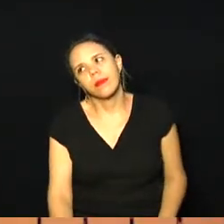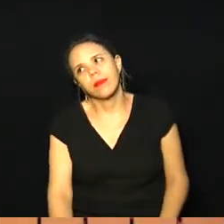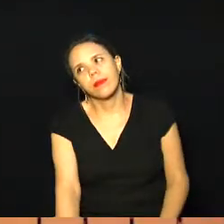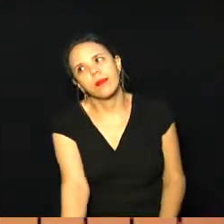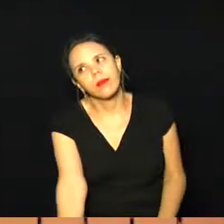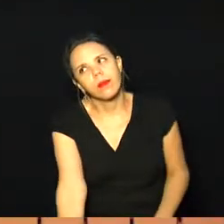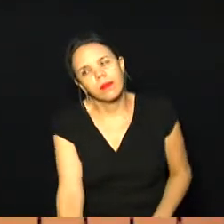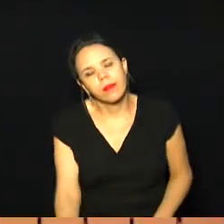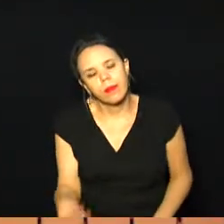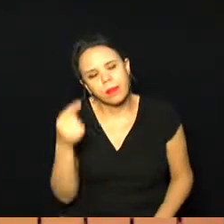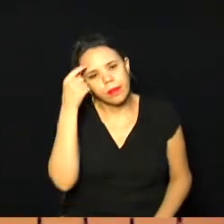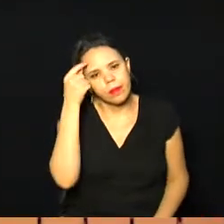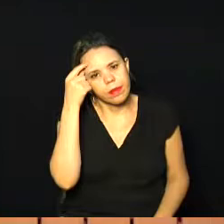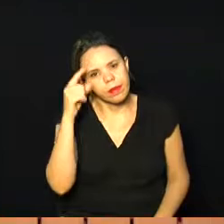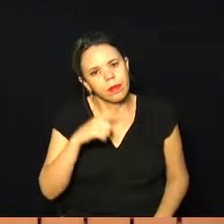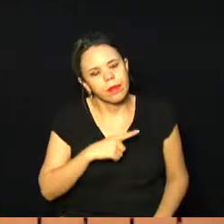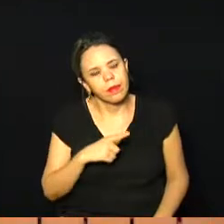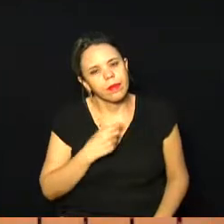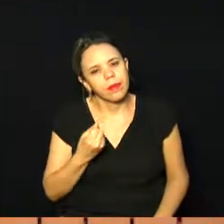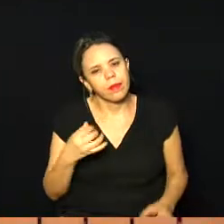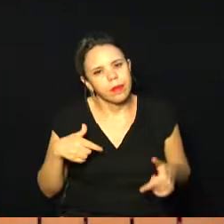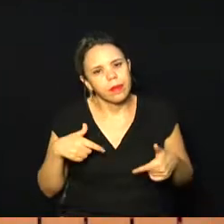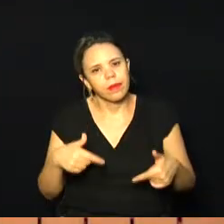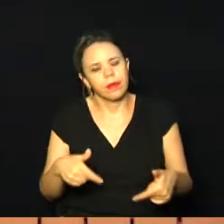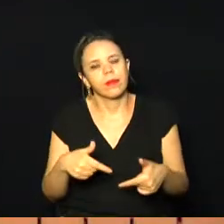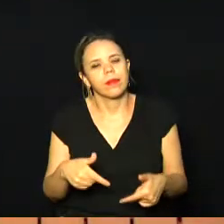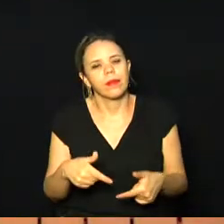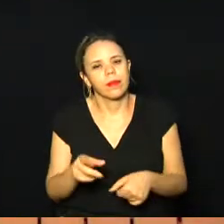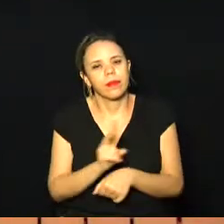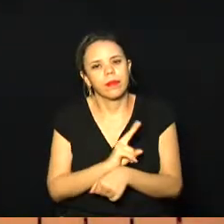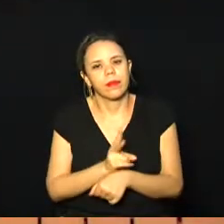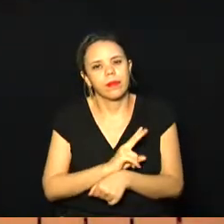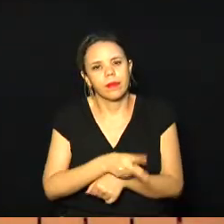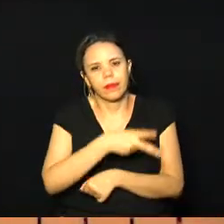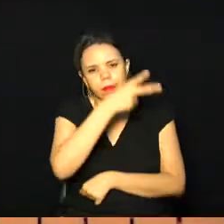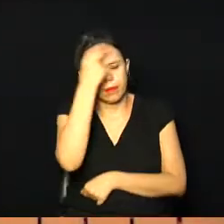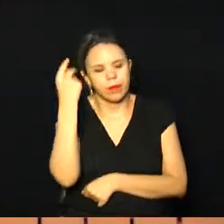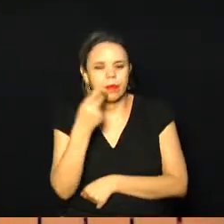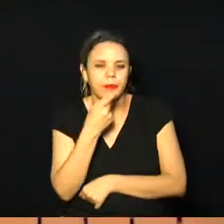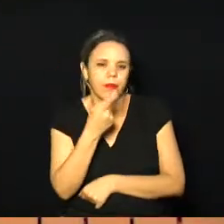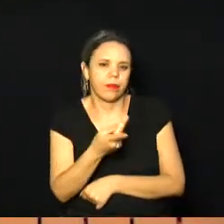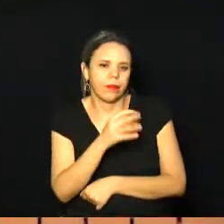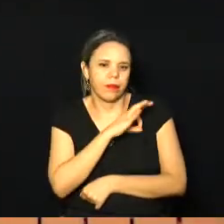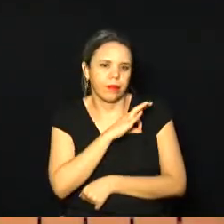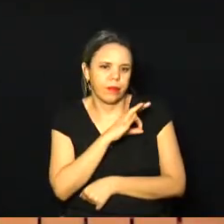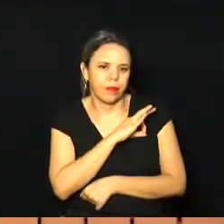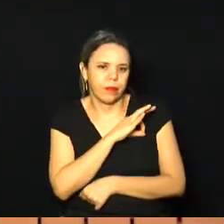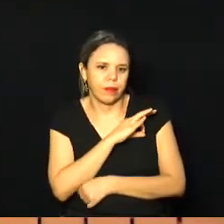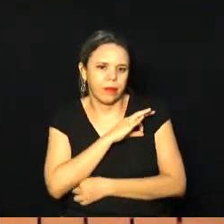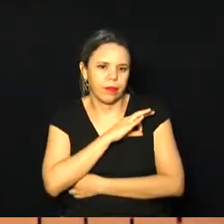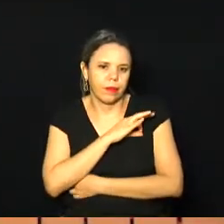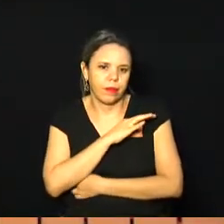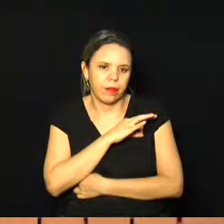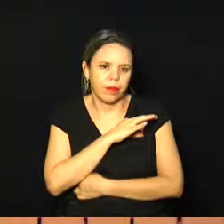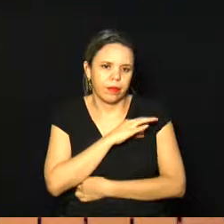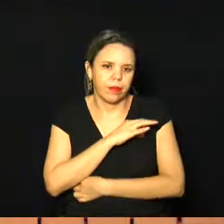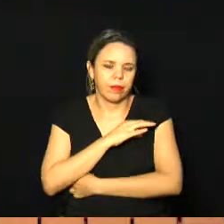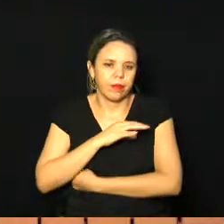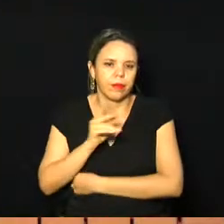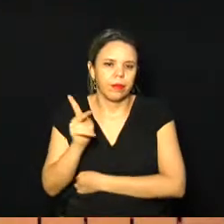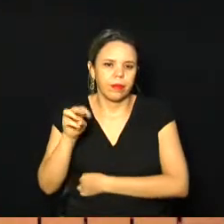real noção do quanto a atuação dos órgãos de segurança pública, e eu falo não só da Polícia Civil, mas a Polícia